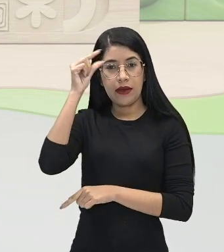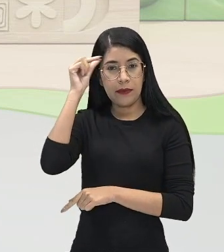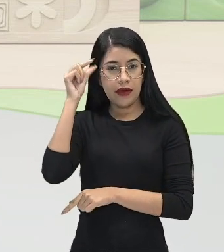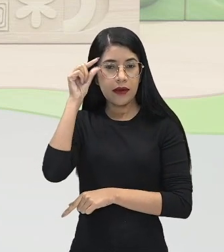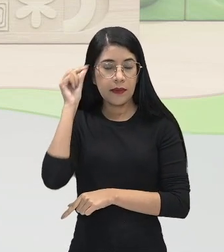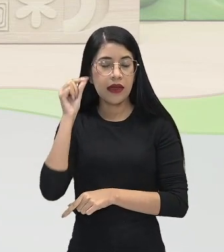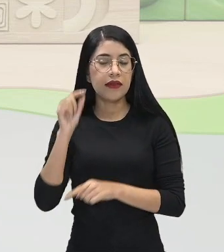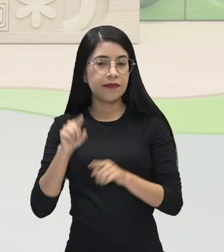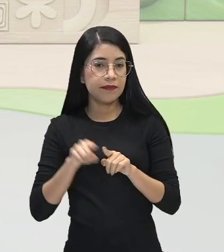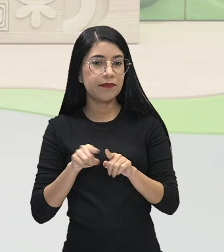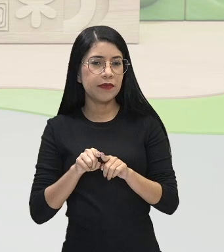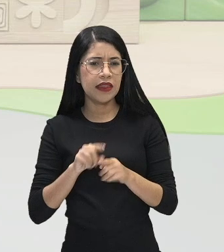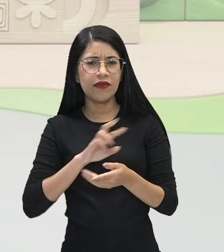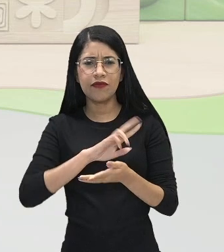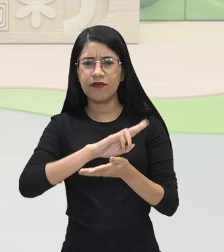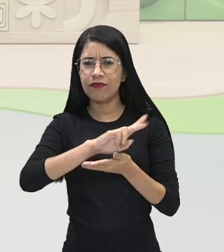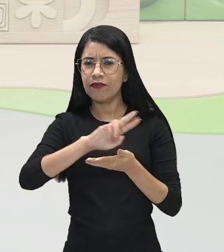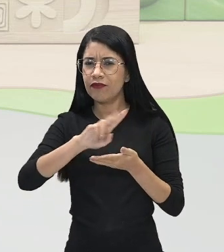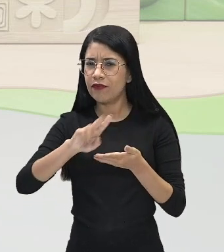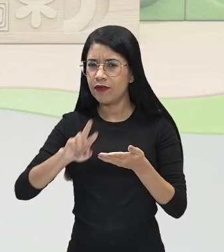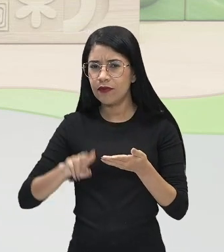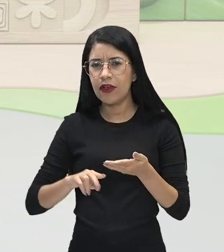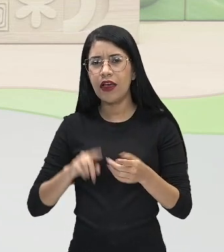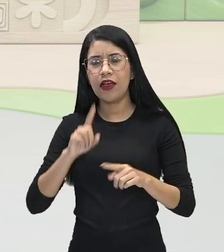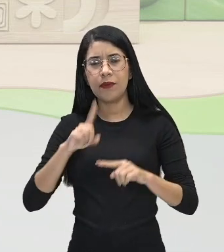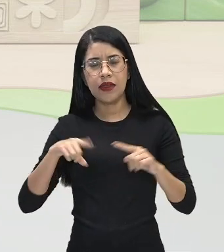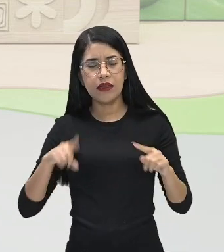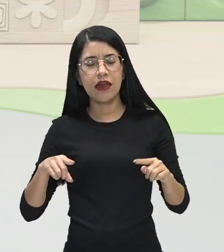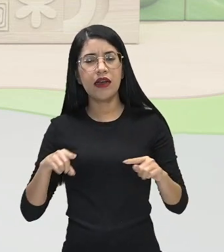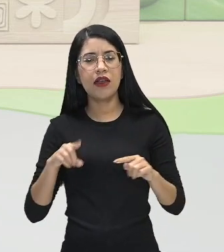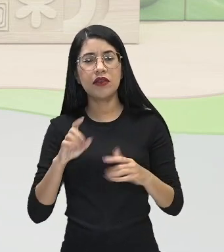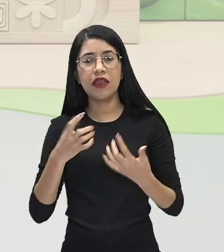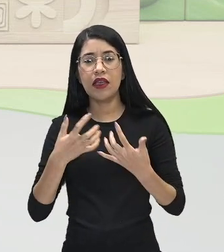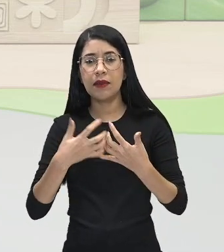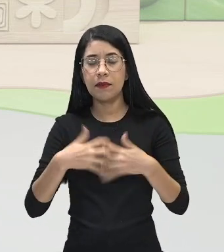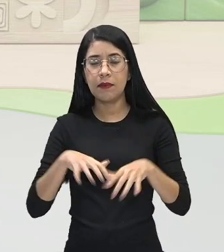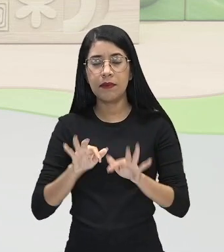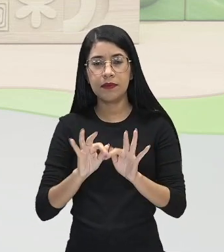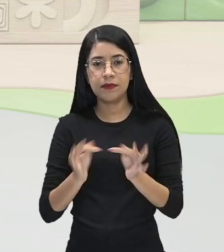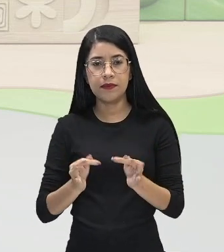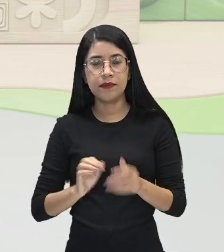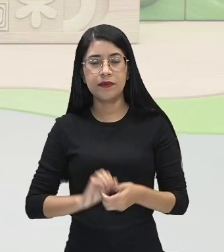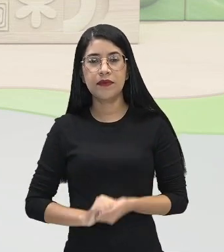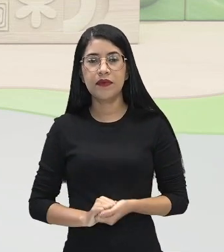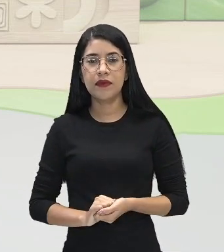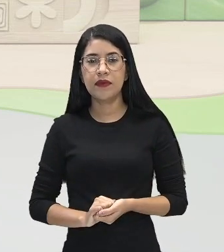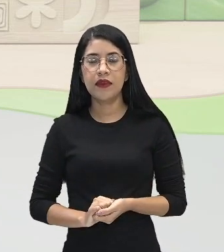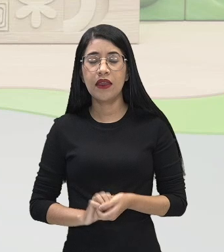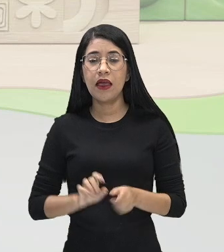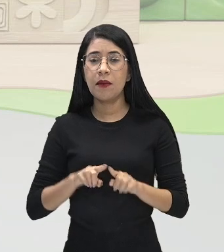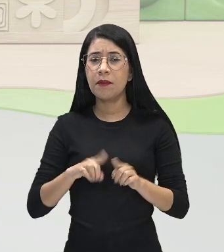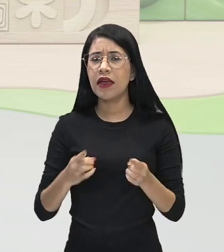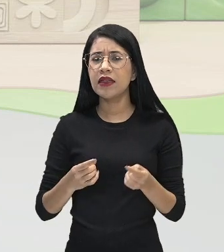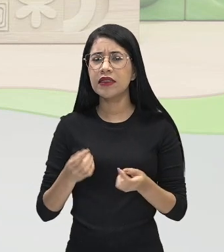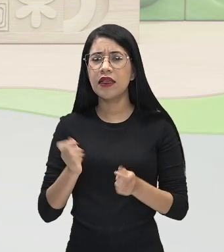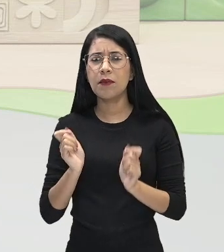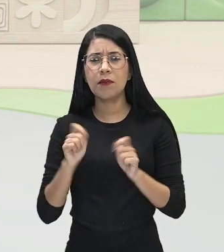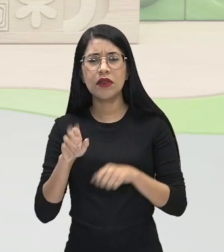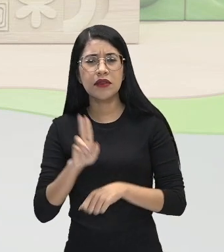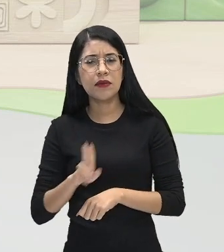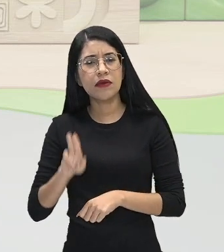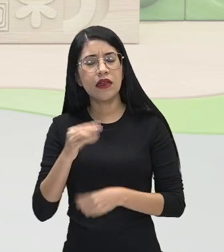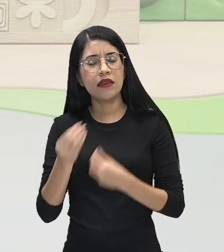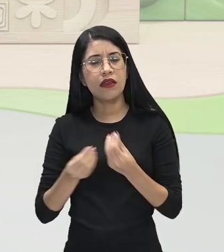então existem vários objetos que são considerados máquinas simples. E para que essas máquinas servem? Elas servem